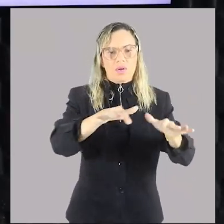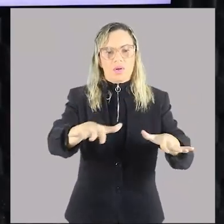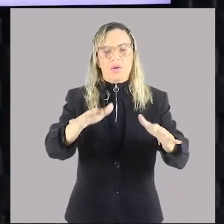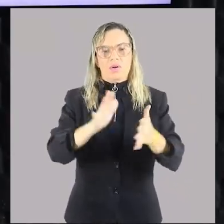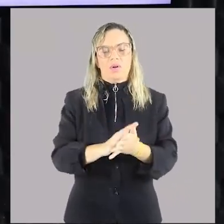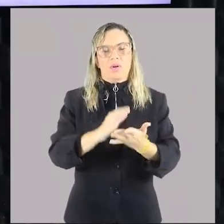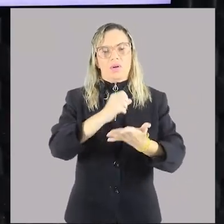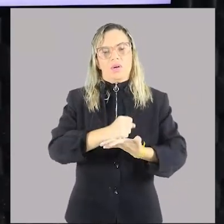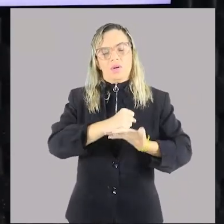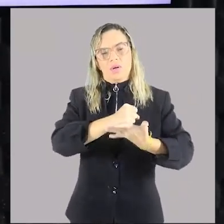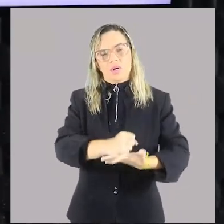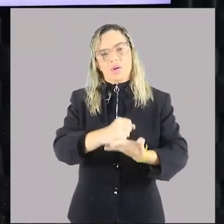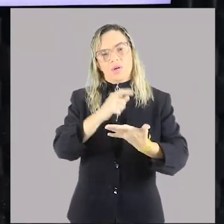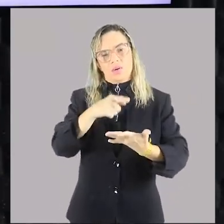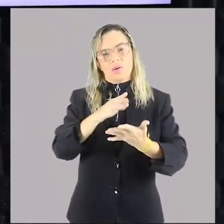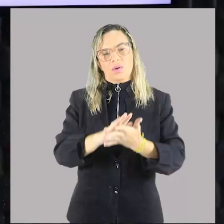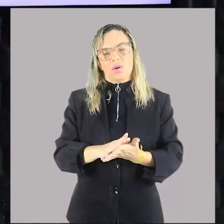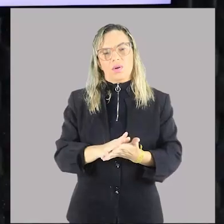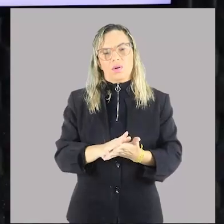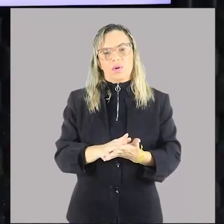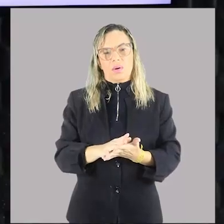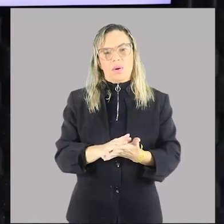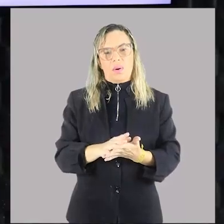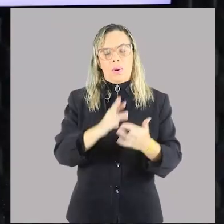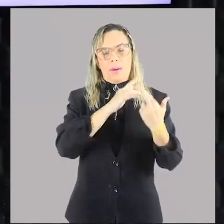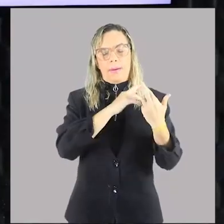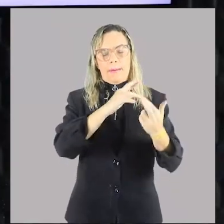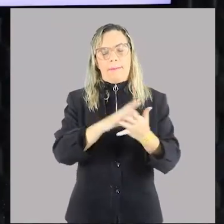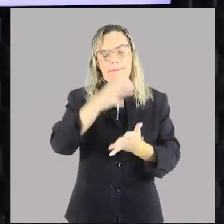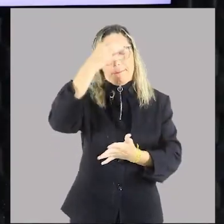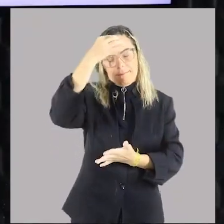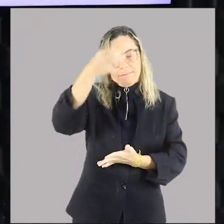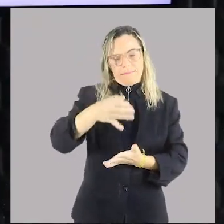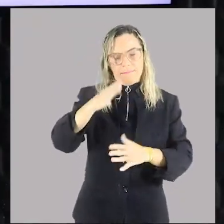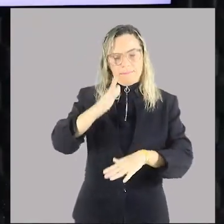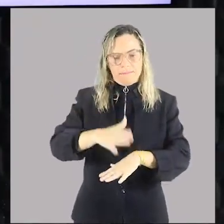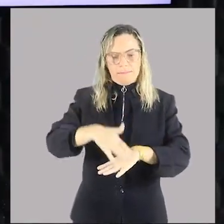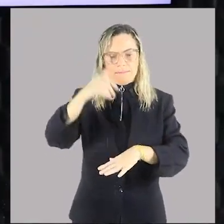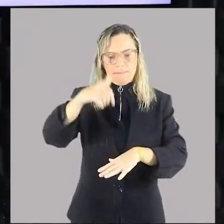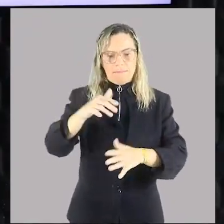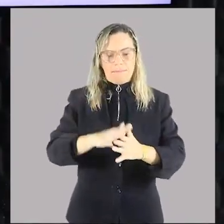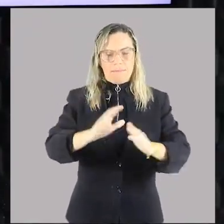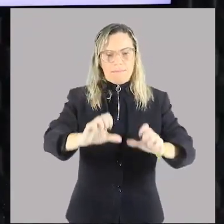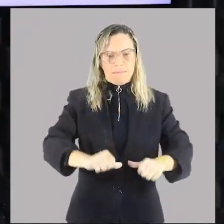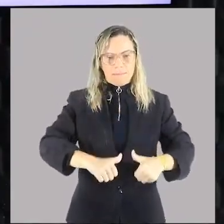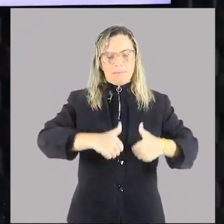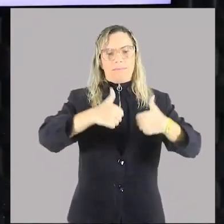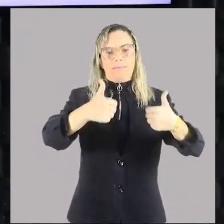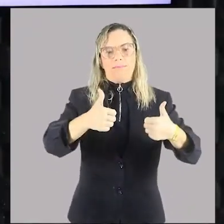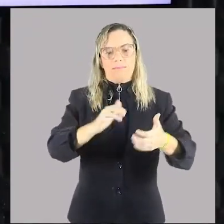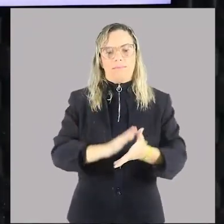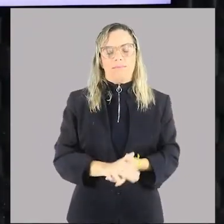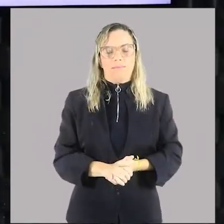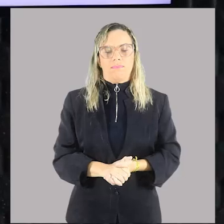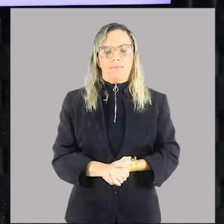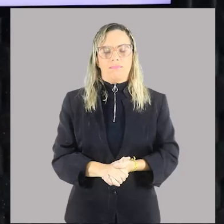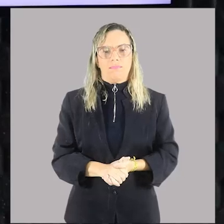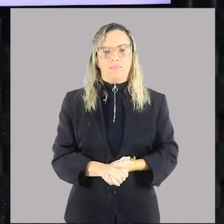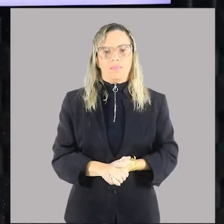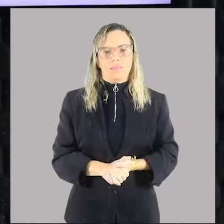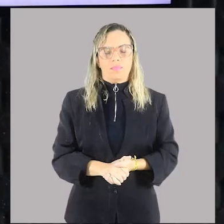auxilia fortemente nessa competência de ser mais efetivo, mais eficiente o Estado.